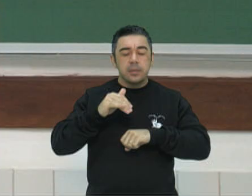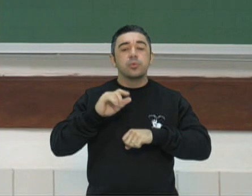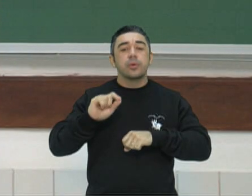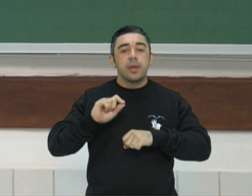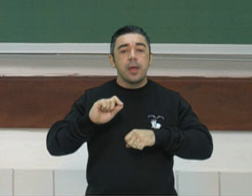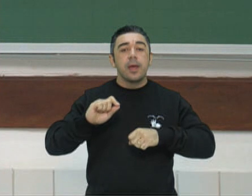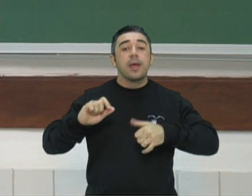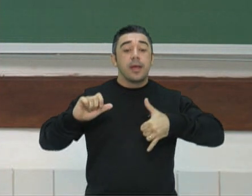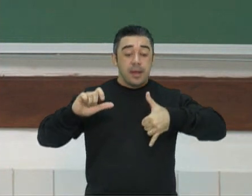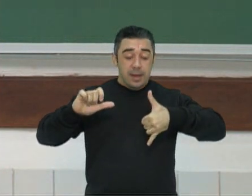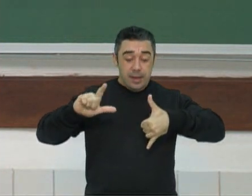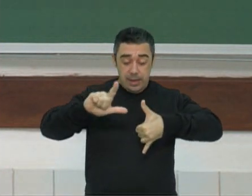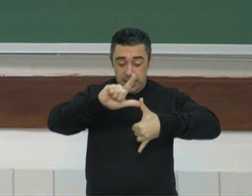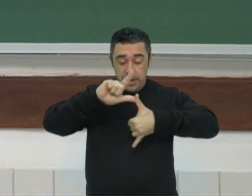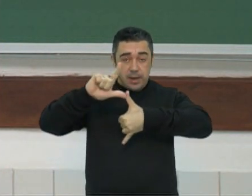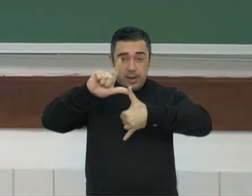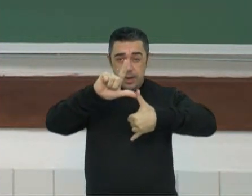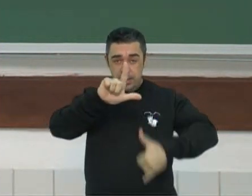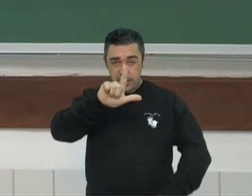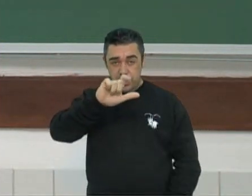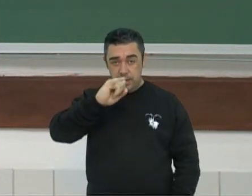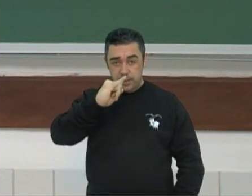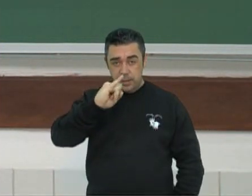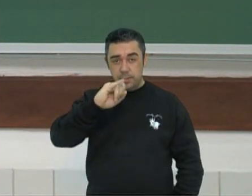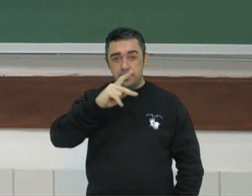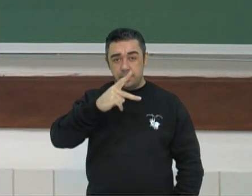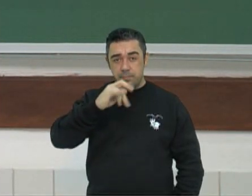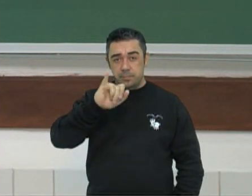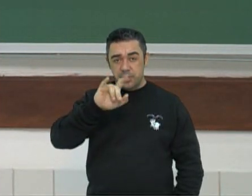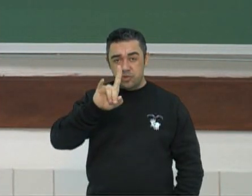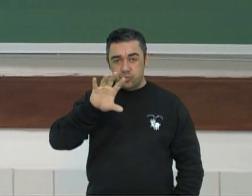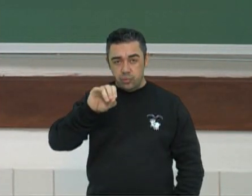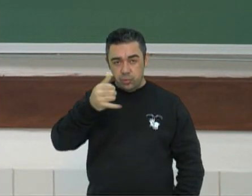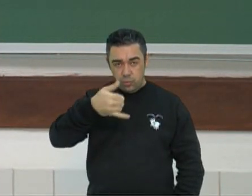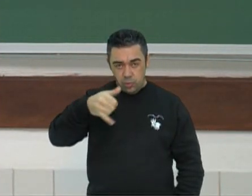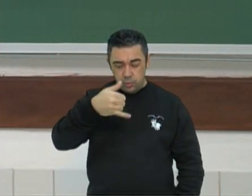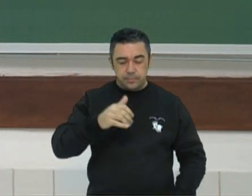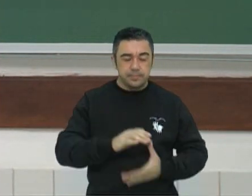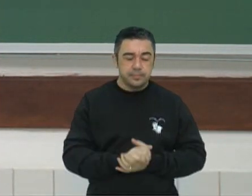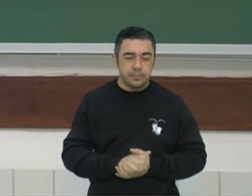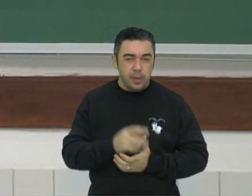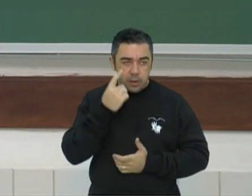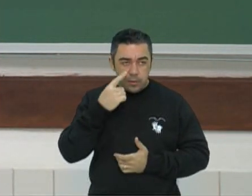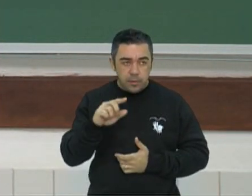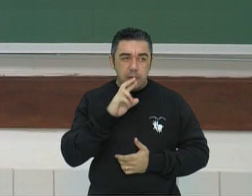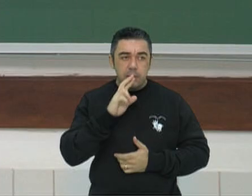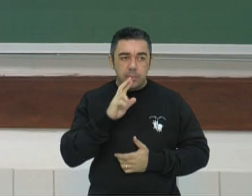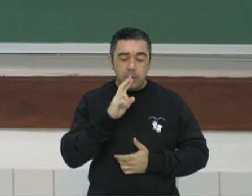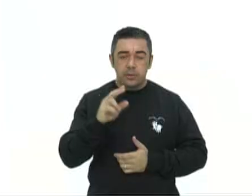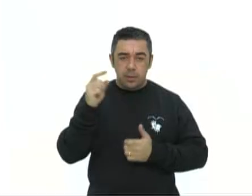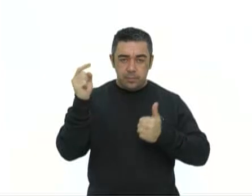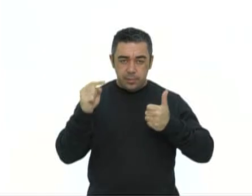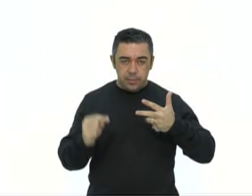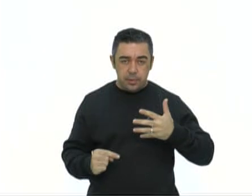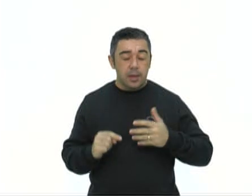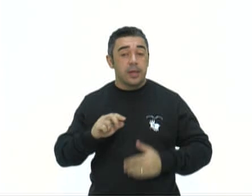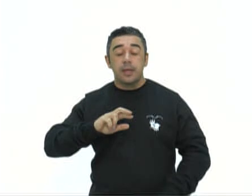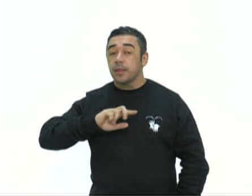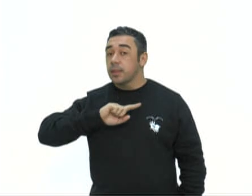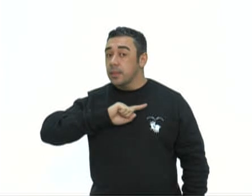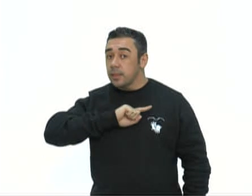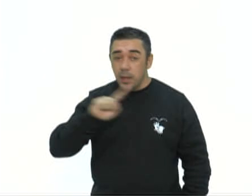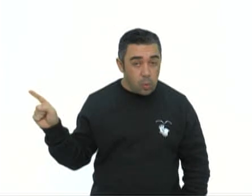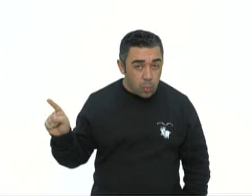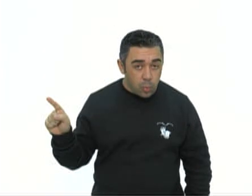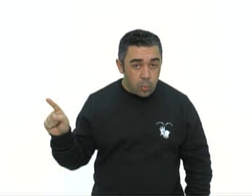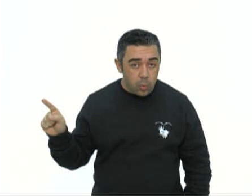são as gorduras, né? As gorduras, os óleos. Analise as alternativas a seguir e marque a única que não, ou